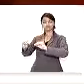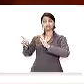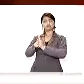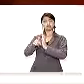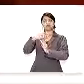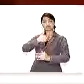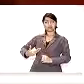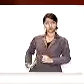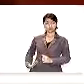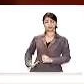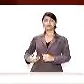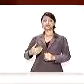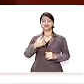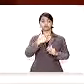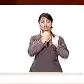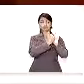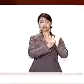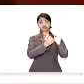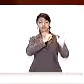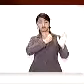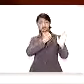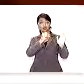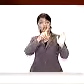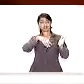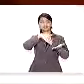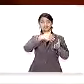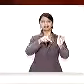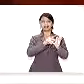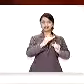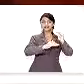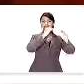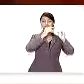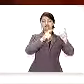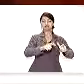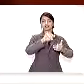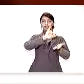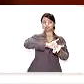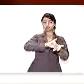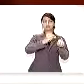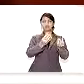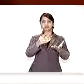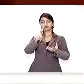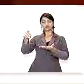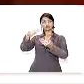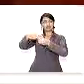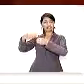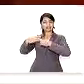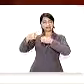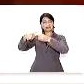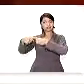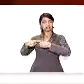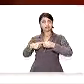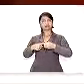transferidos no item oito pela secretaria de planejamento e desenvolvimento regional idade de articulação dos Municípios e